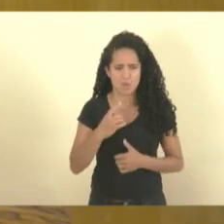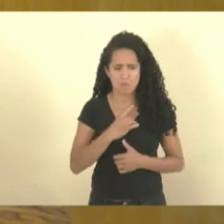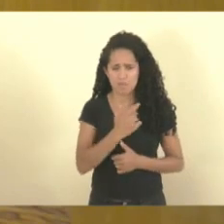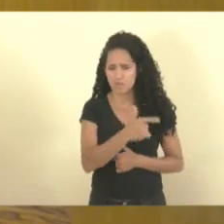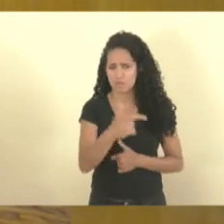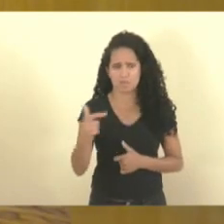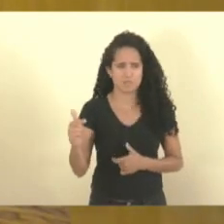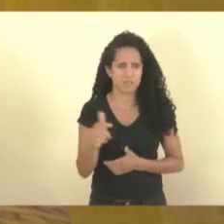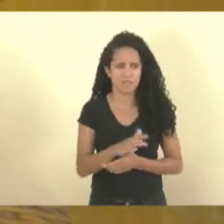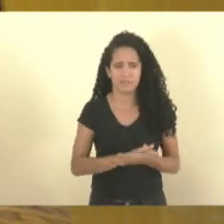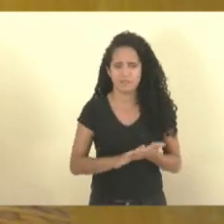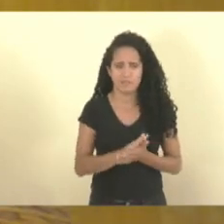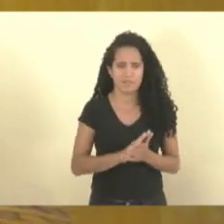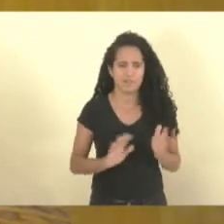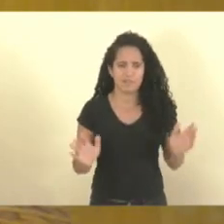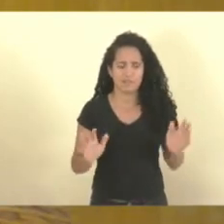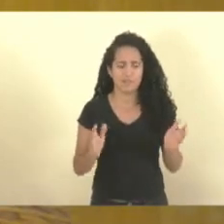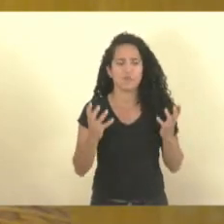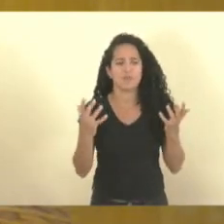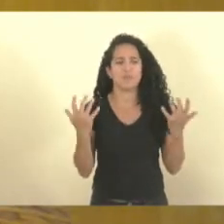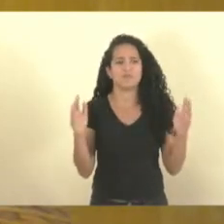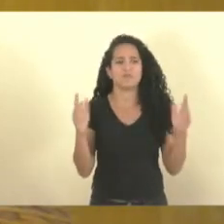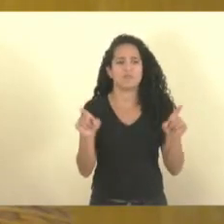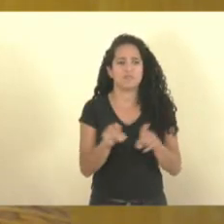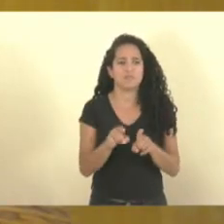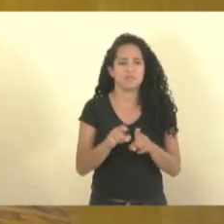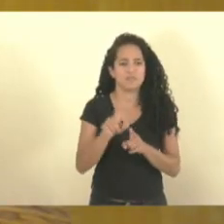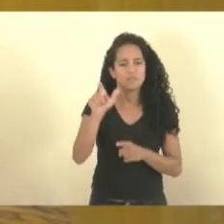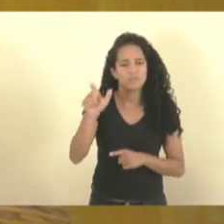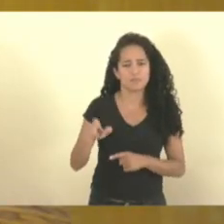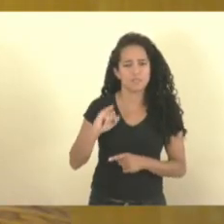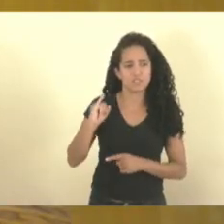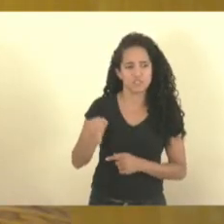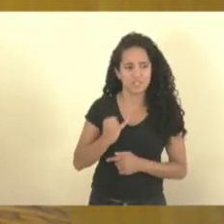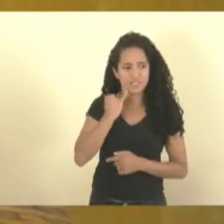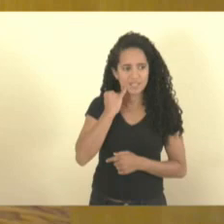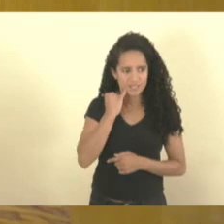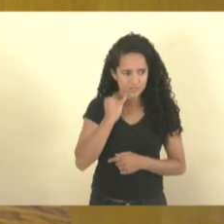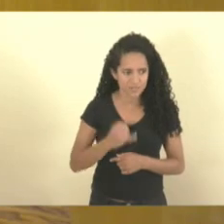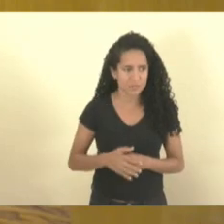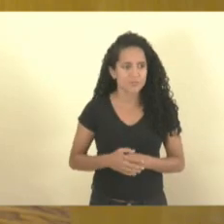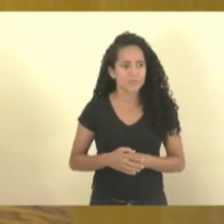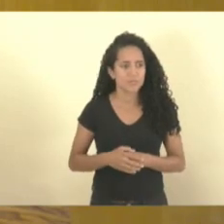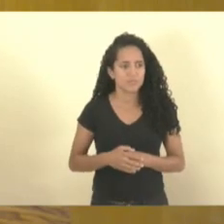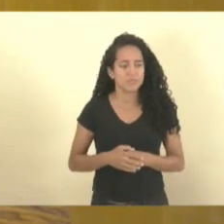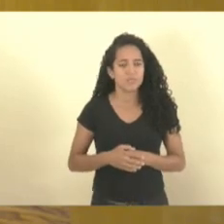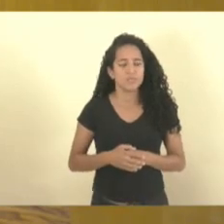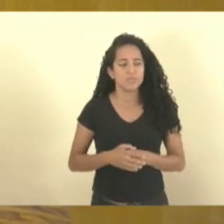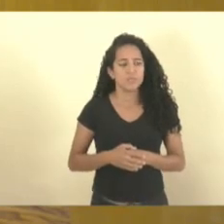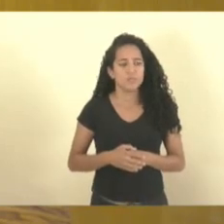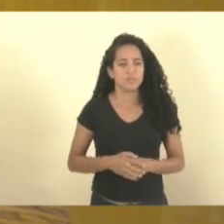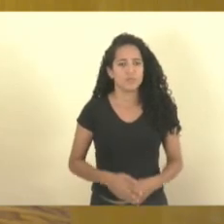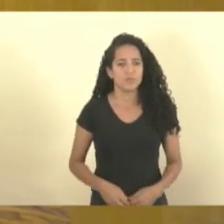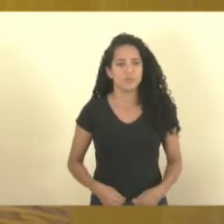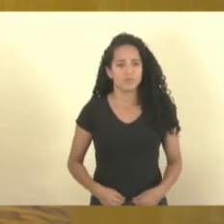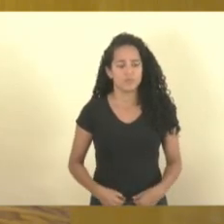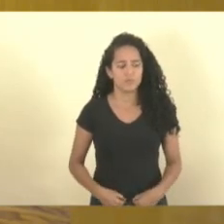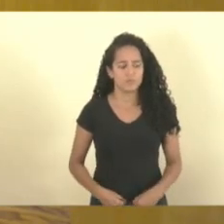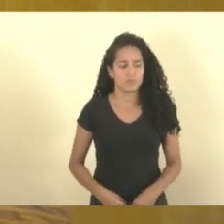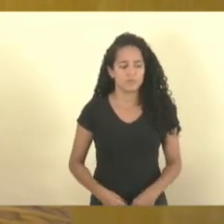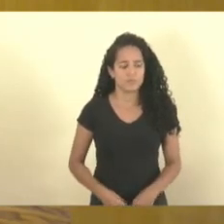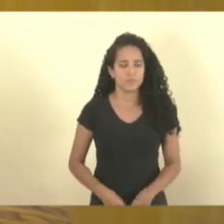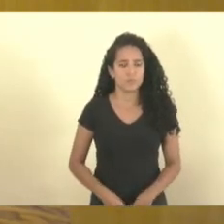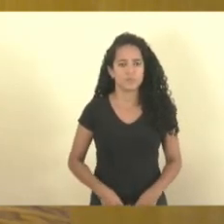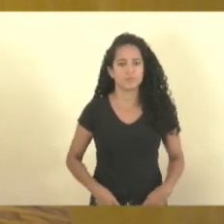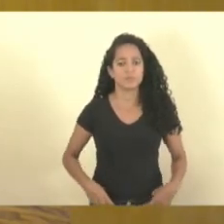com ninguém, muito quero saudar também aqui nossa querida Janete, que está